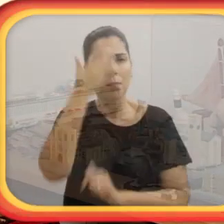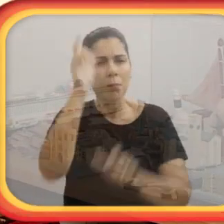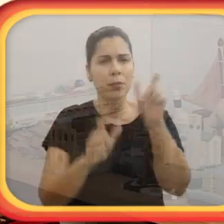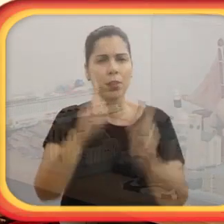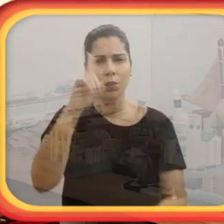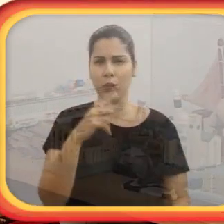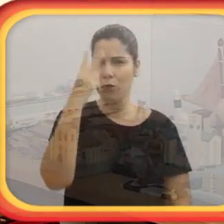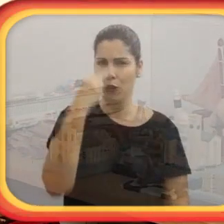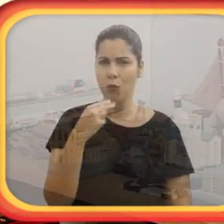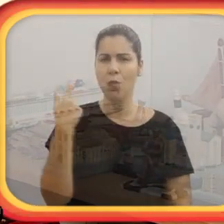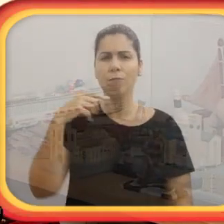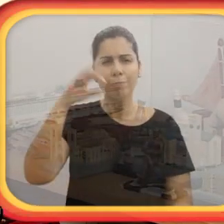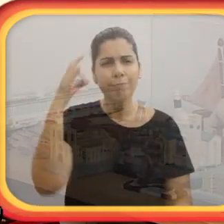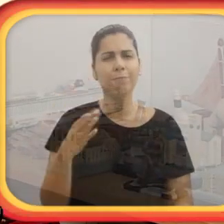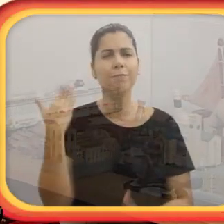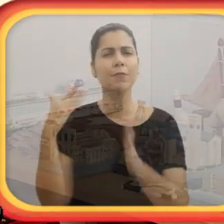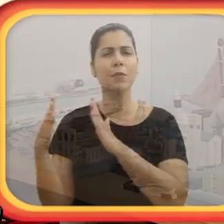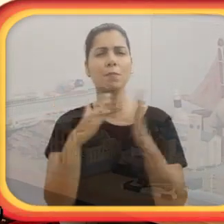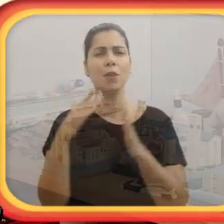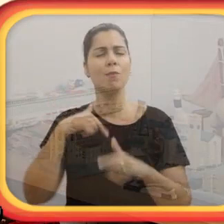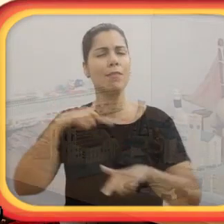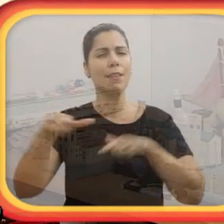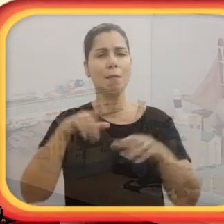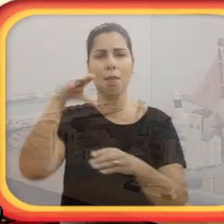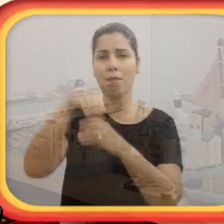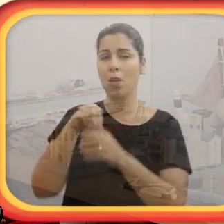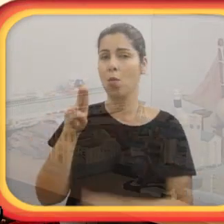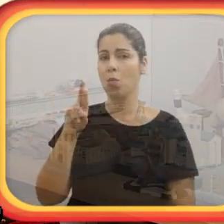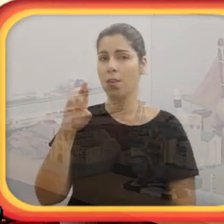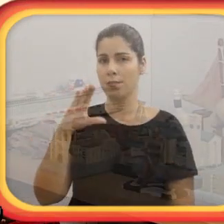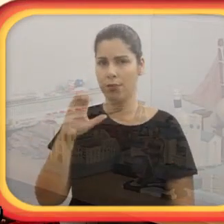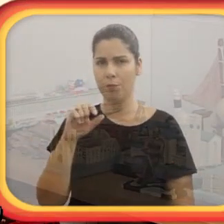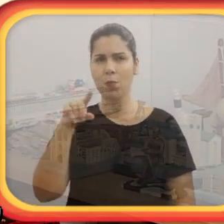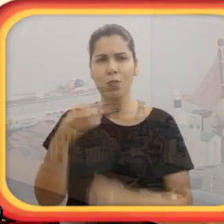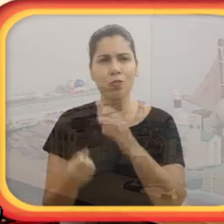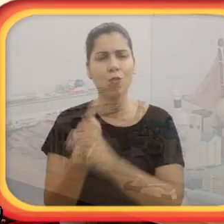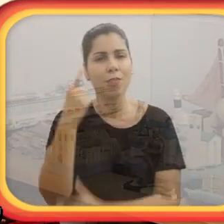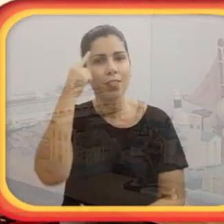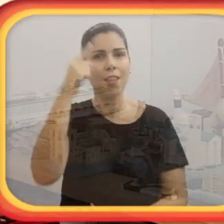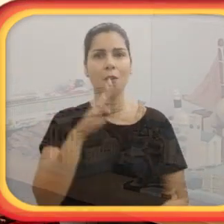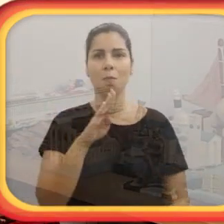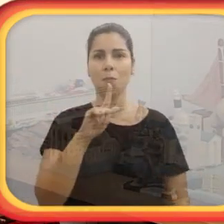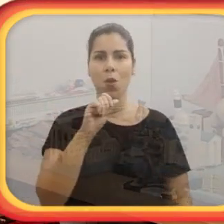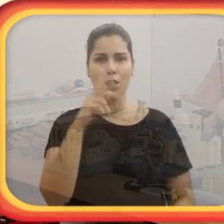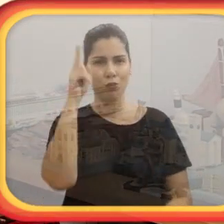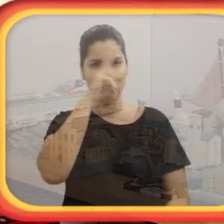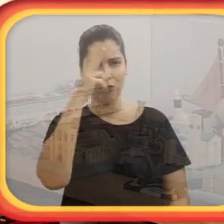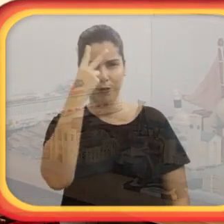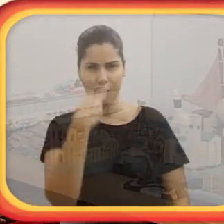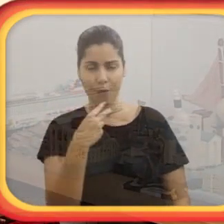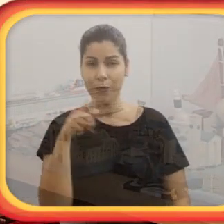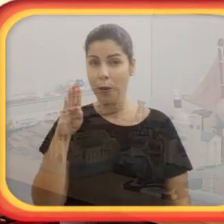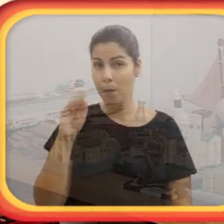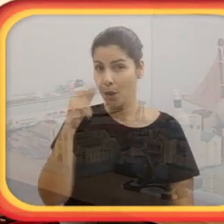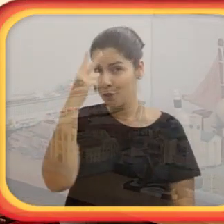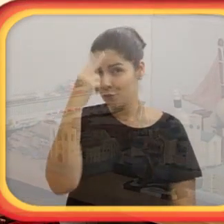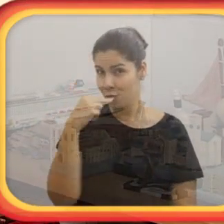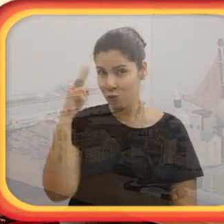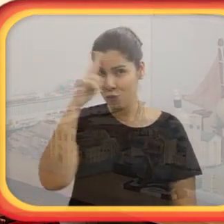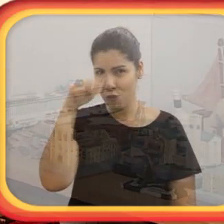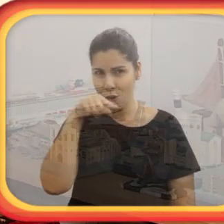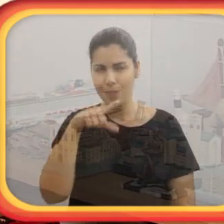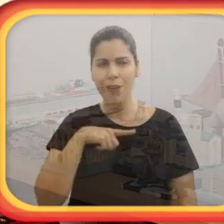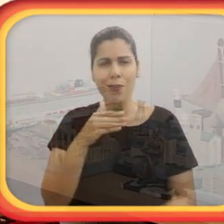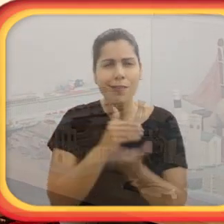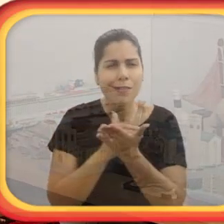pessoas com deficiência visual. E foi justamente na época que eu trabalhava na Aurece que surgiu a ideia do blog Histórias de Cego,